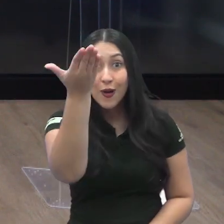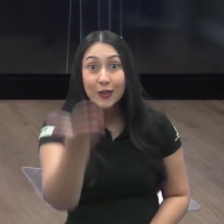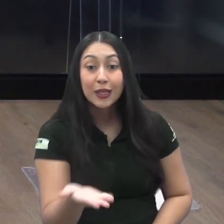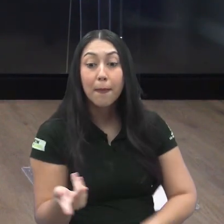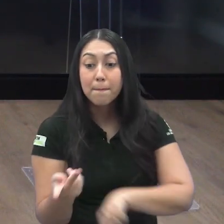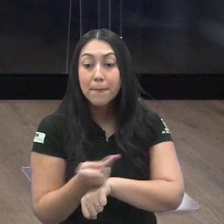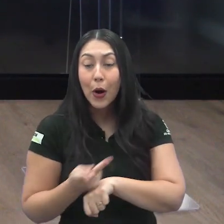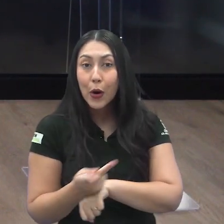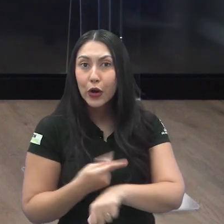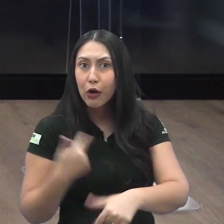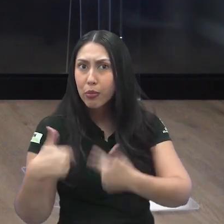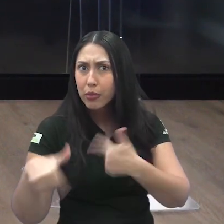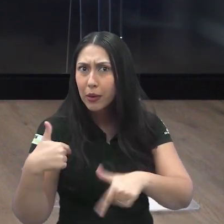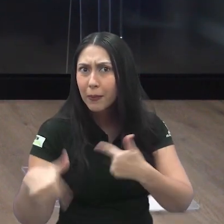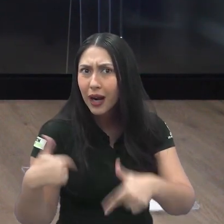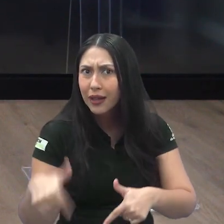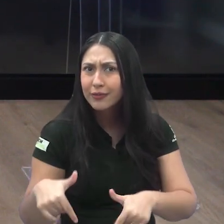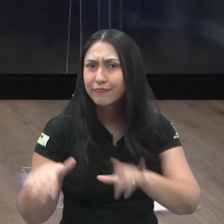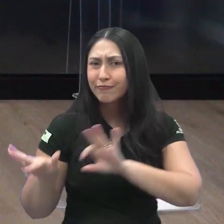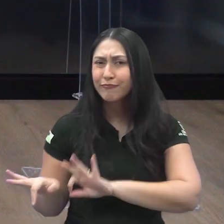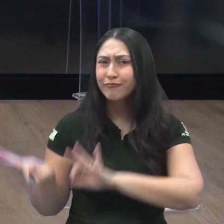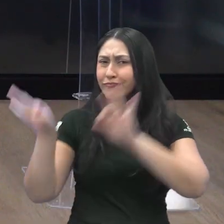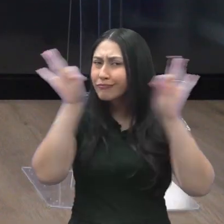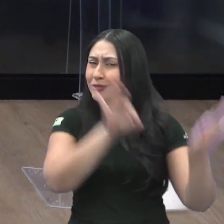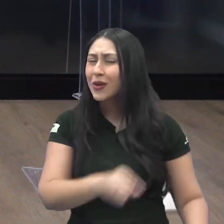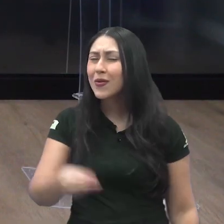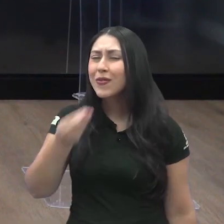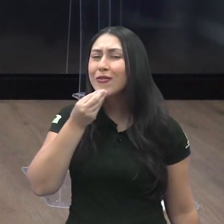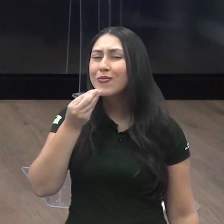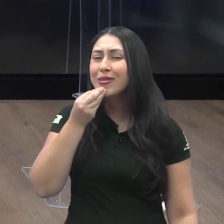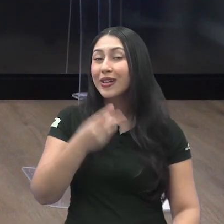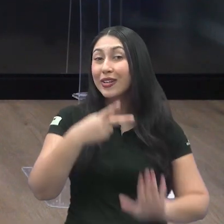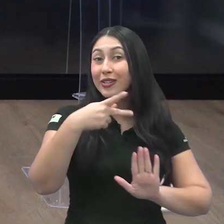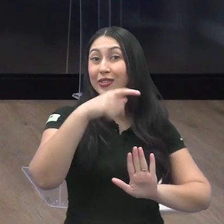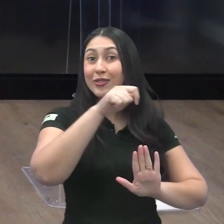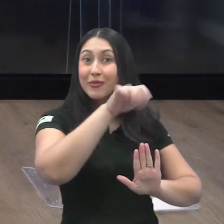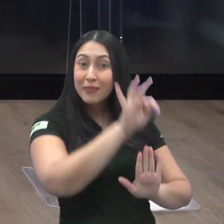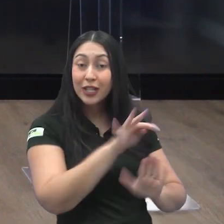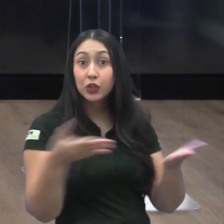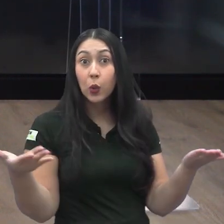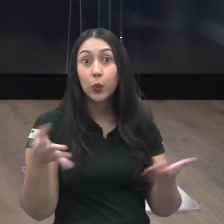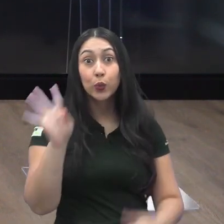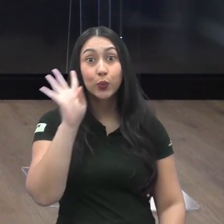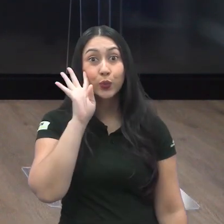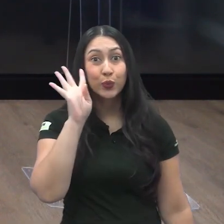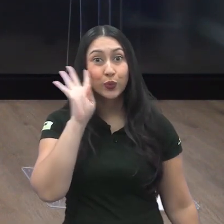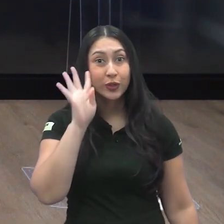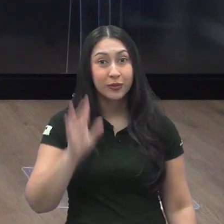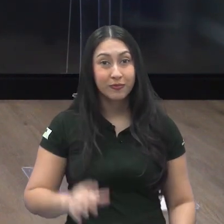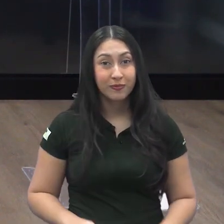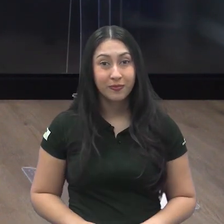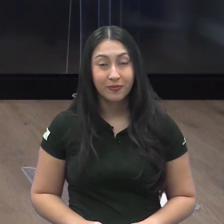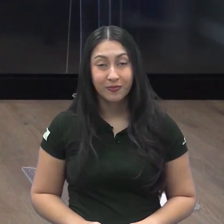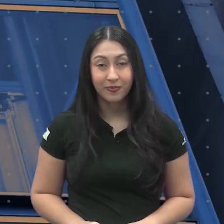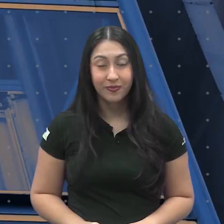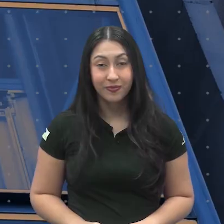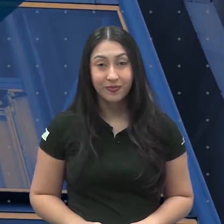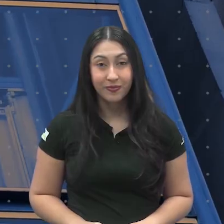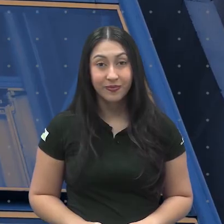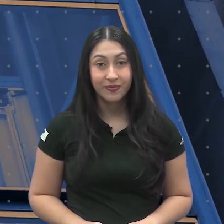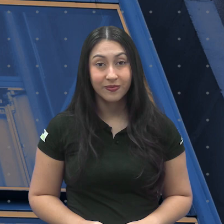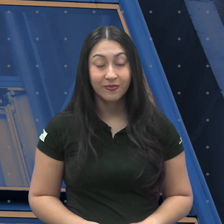Alô, você que está procurando emprego! Chegou a hora de conferir as vagas do PAT que estão abertas nesta quarta-feira.